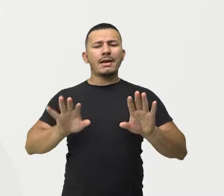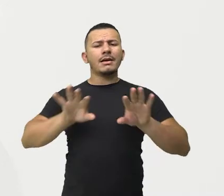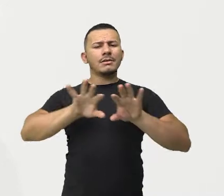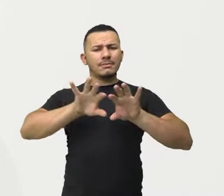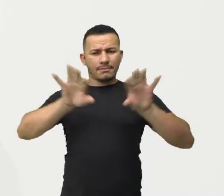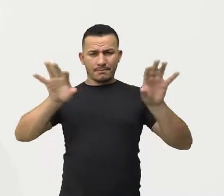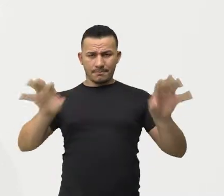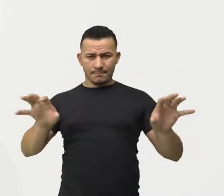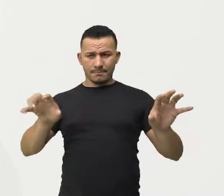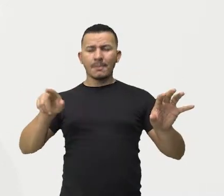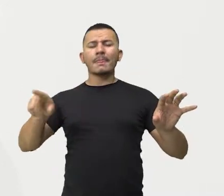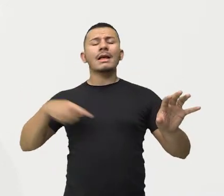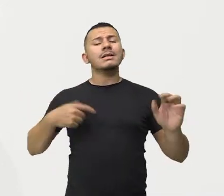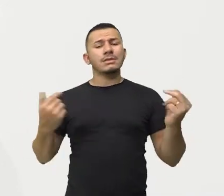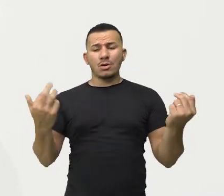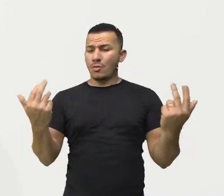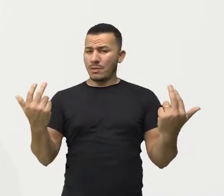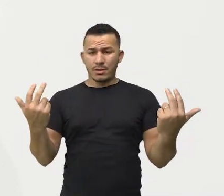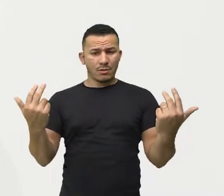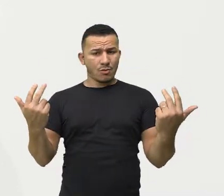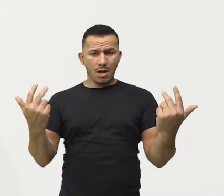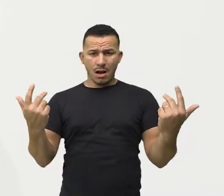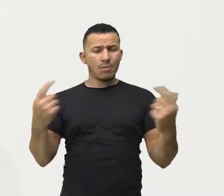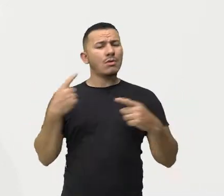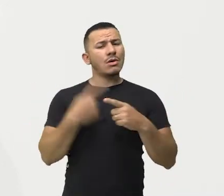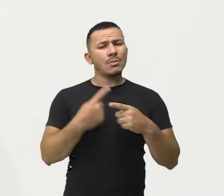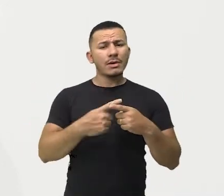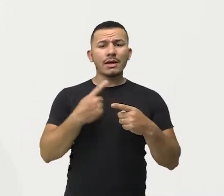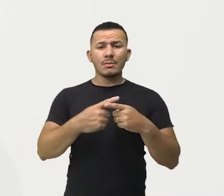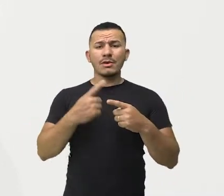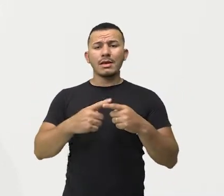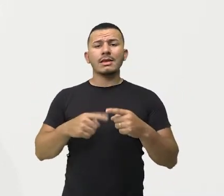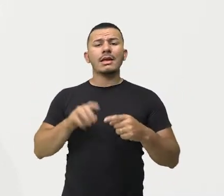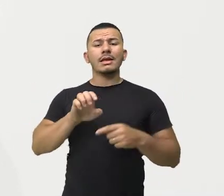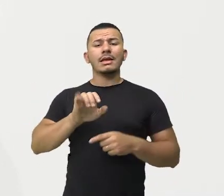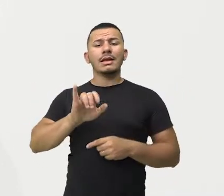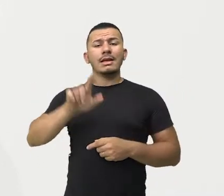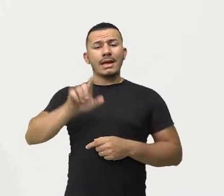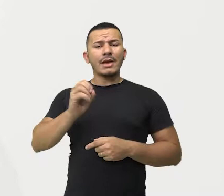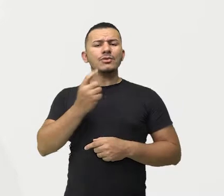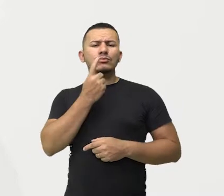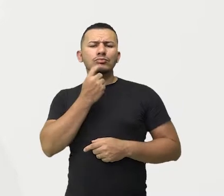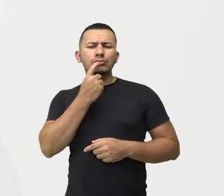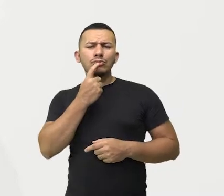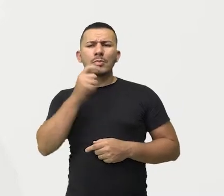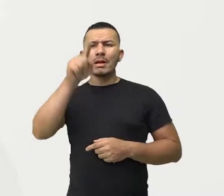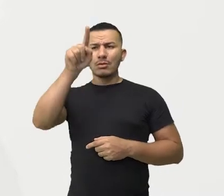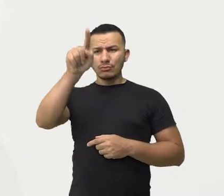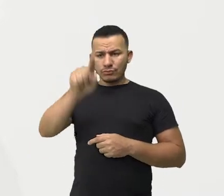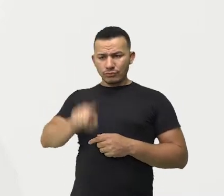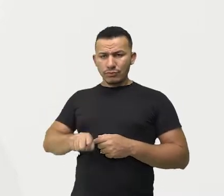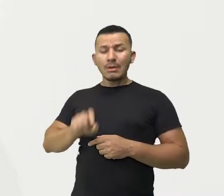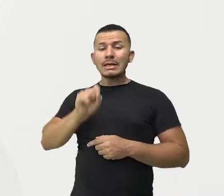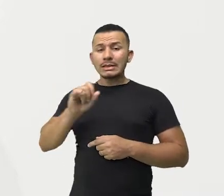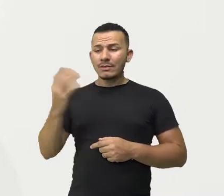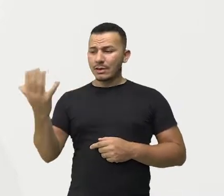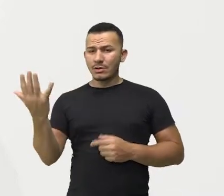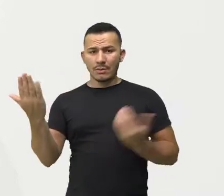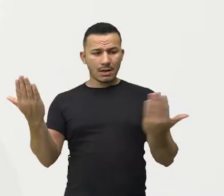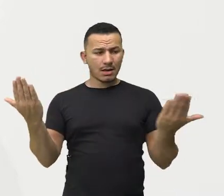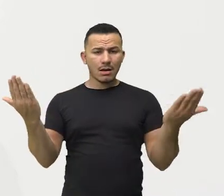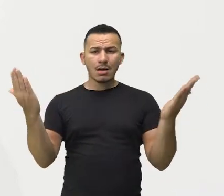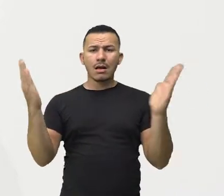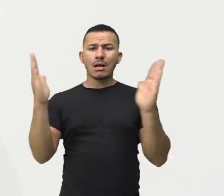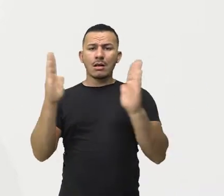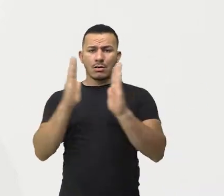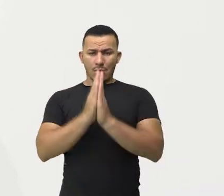elas são simétricas em relação ao eixo que está em vermelho. Por quê? Porque nós podemos dobrar e se nós